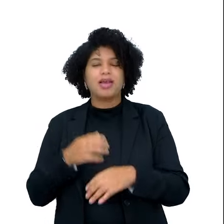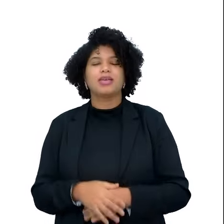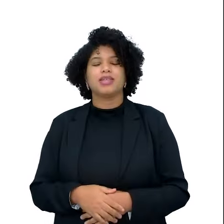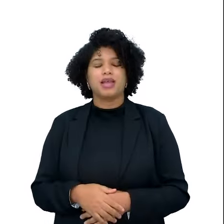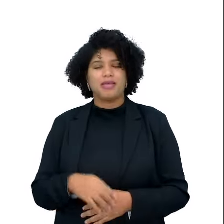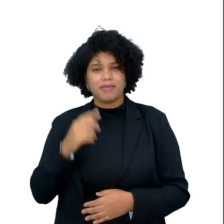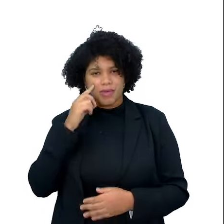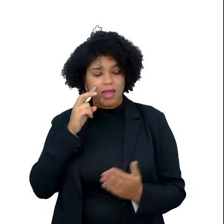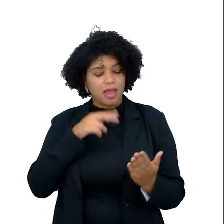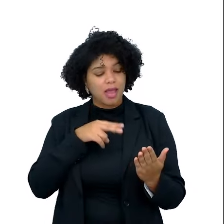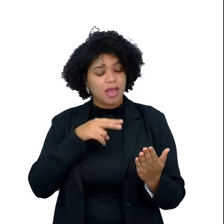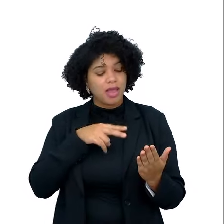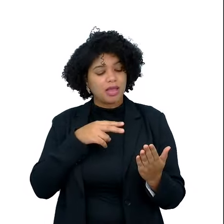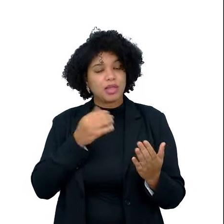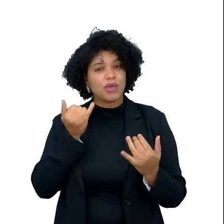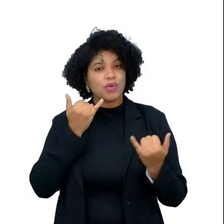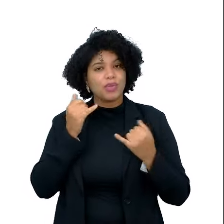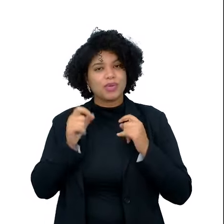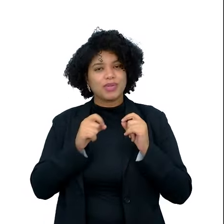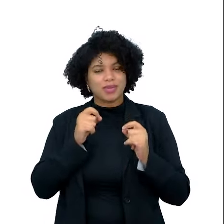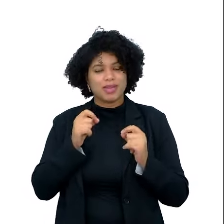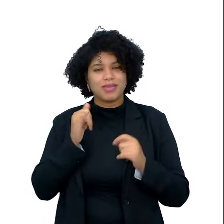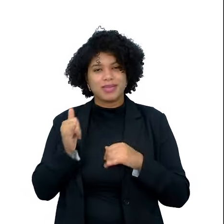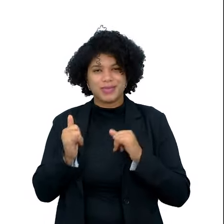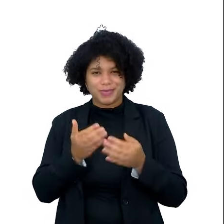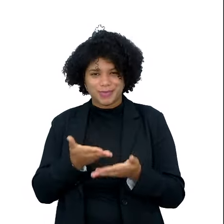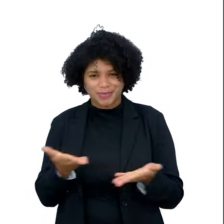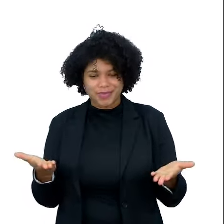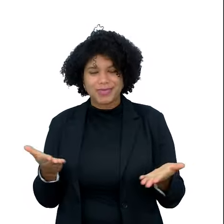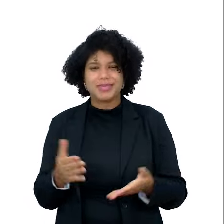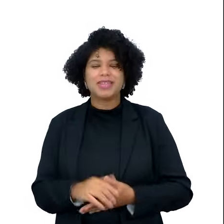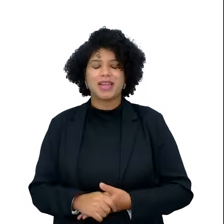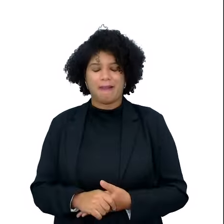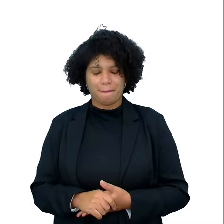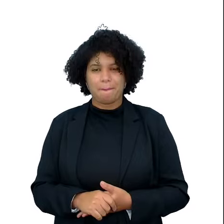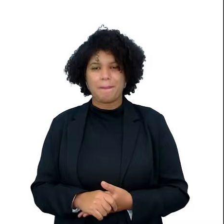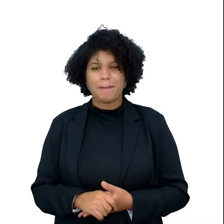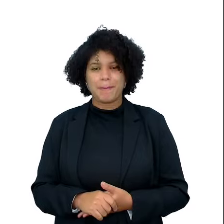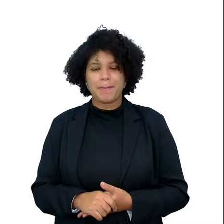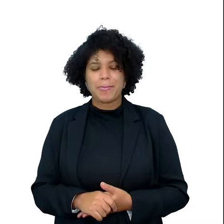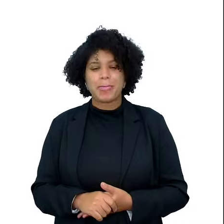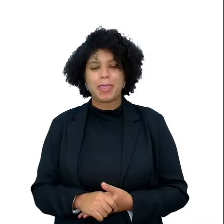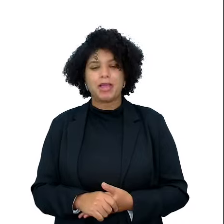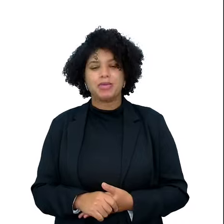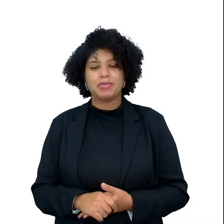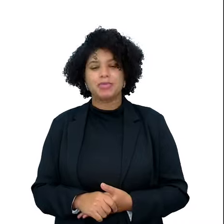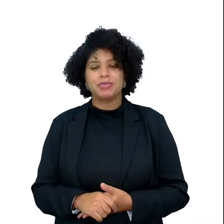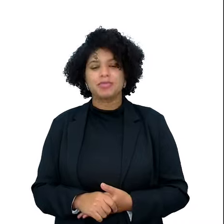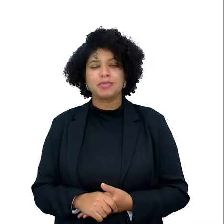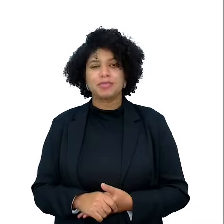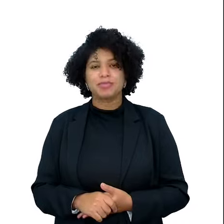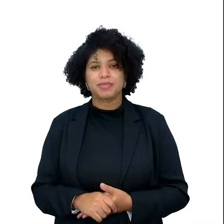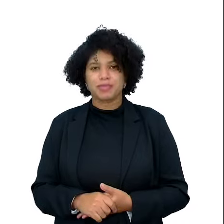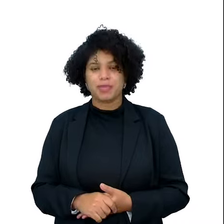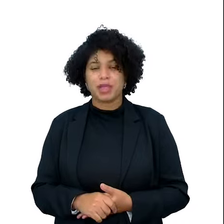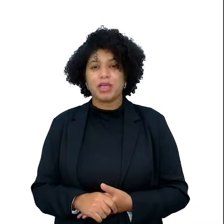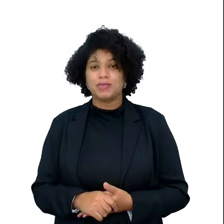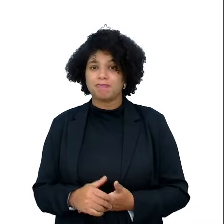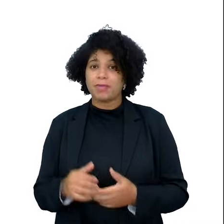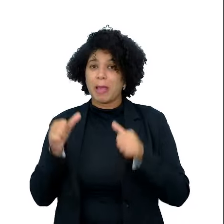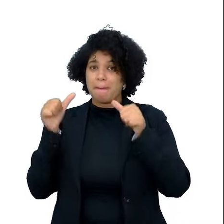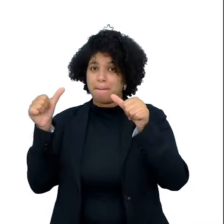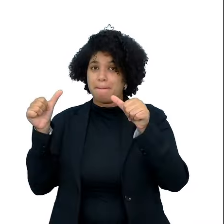olhar o que tem de informação para vocês, tá? E não temos nada no nosso